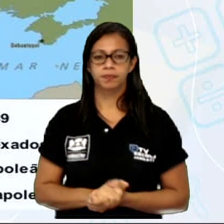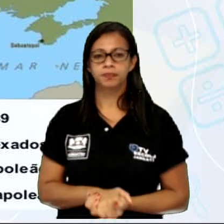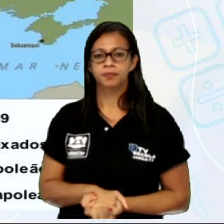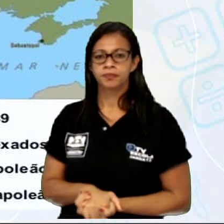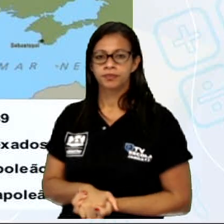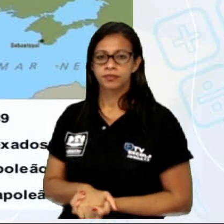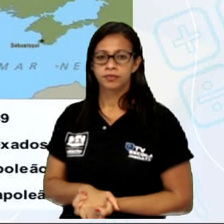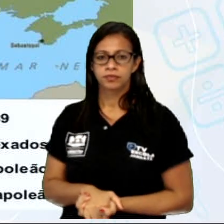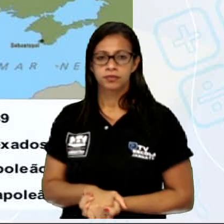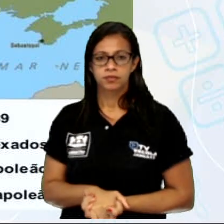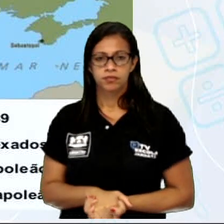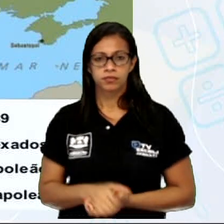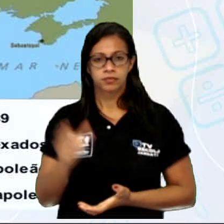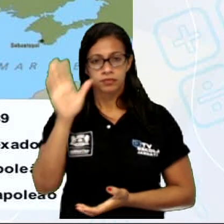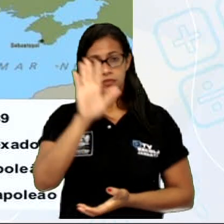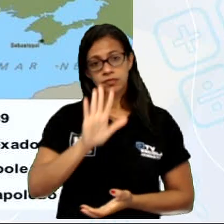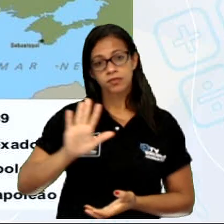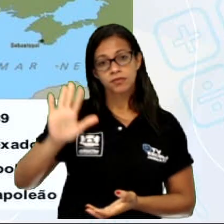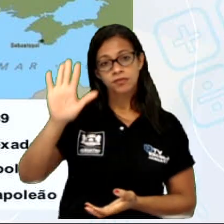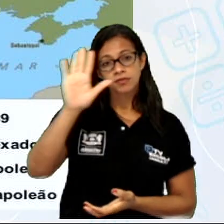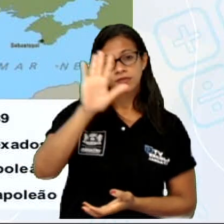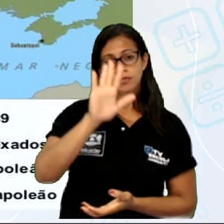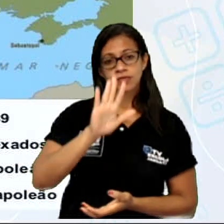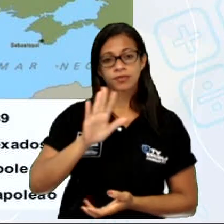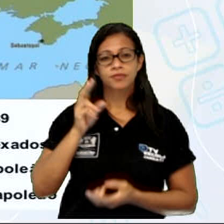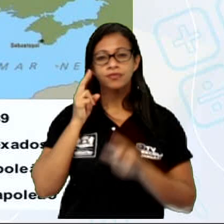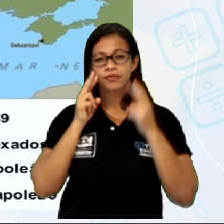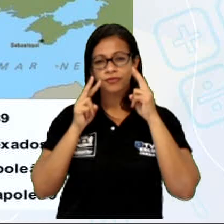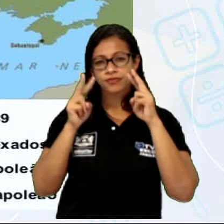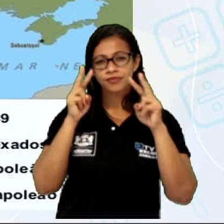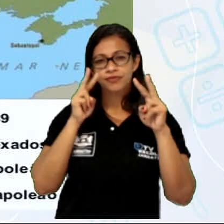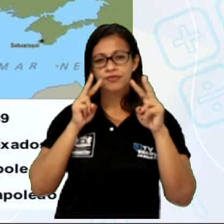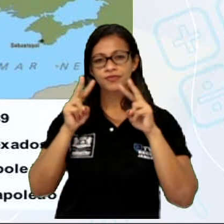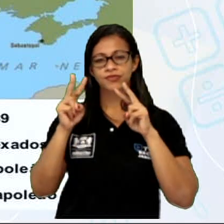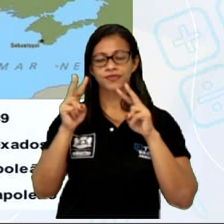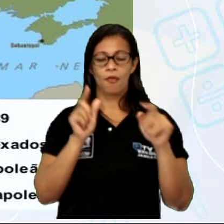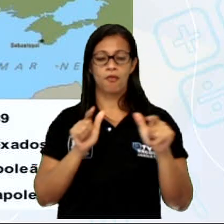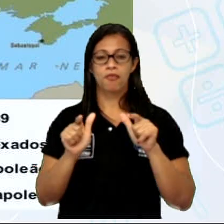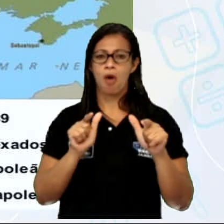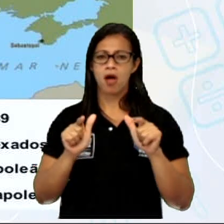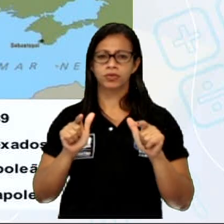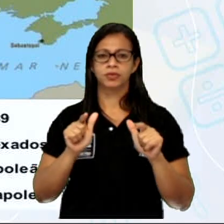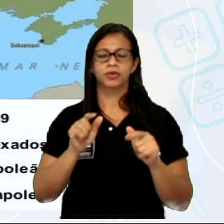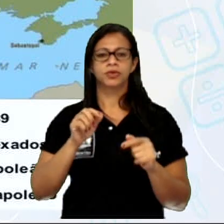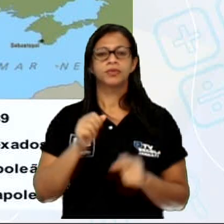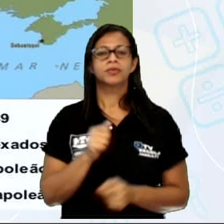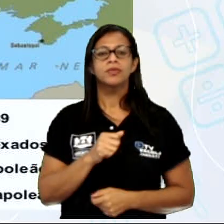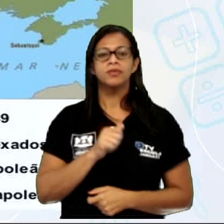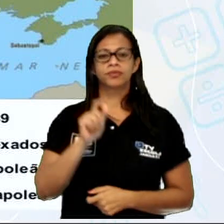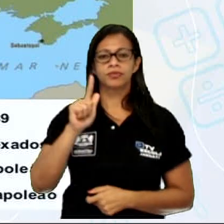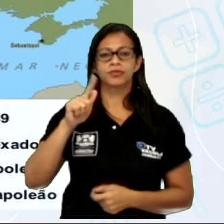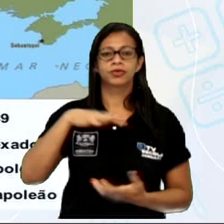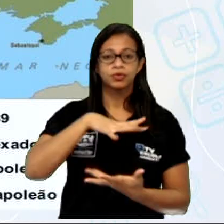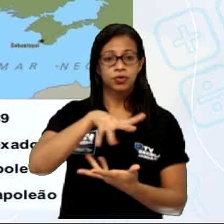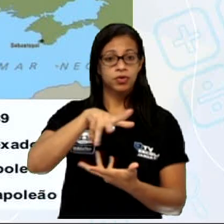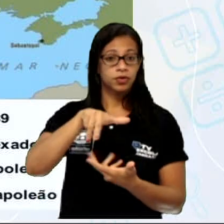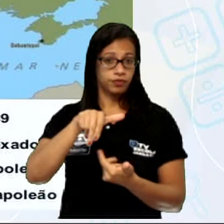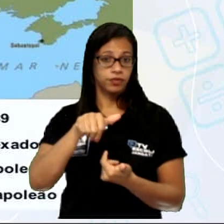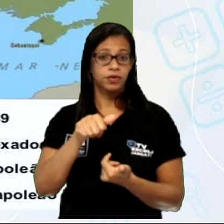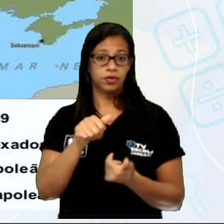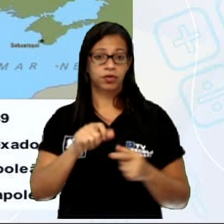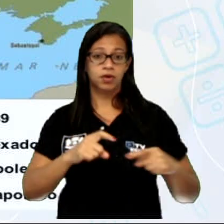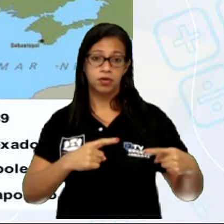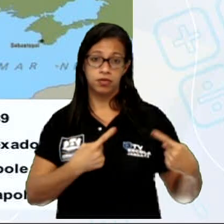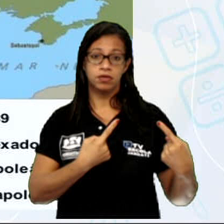Aqui a gente trabalha com a questão da geografia, estou mostrando para vocês também, porque vai ser o nosso desafio,